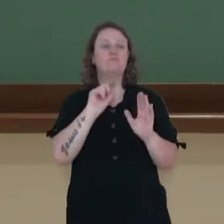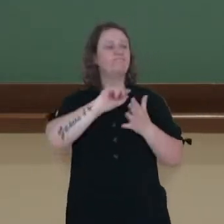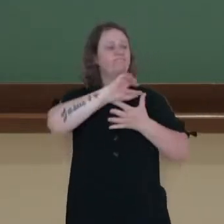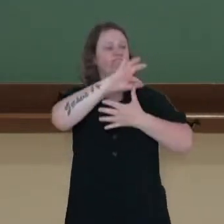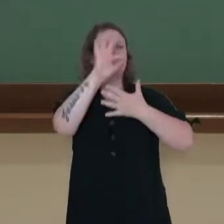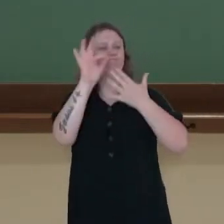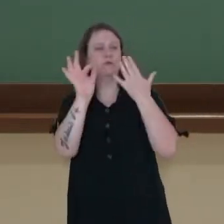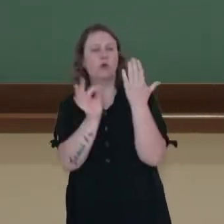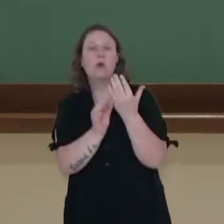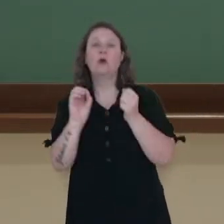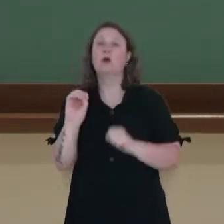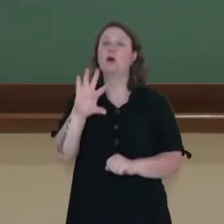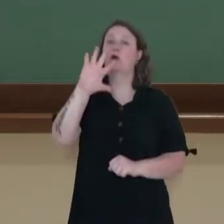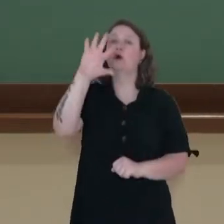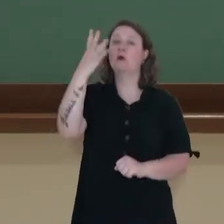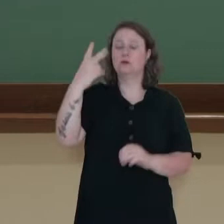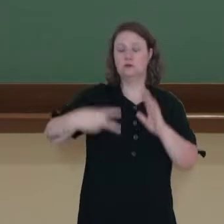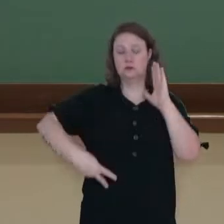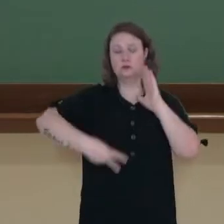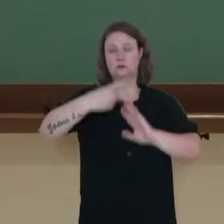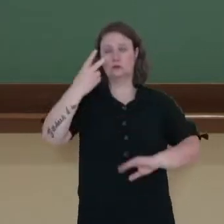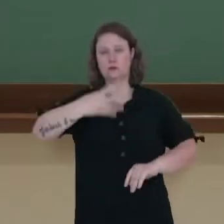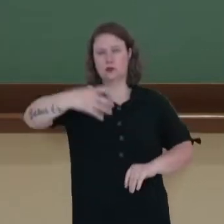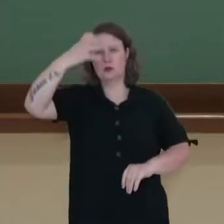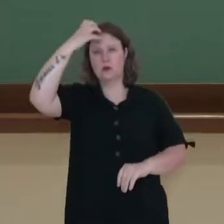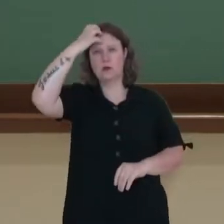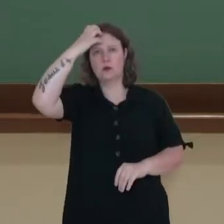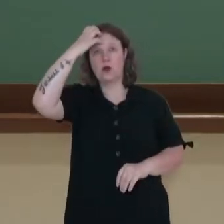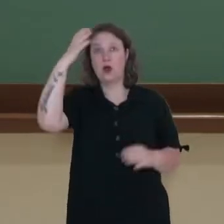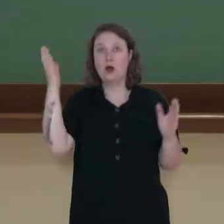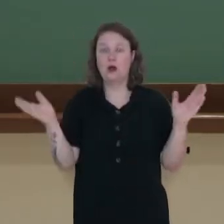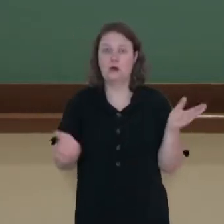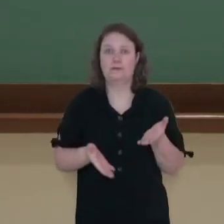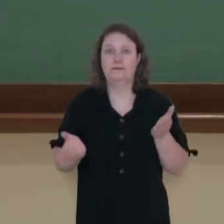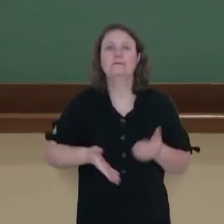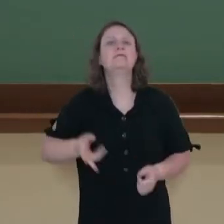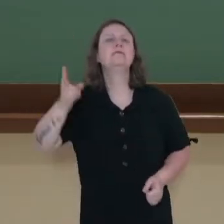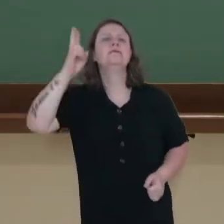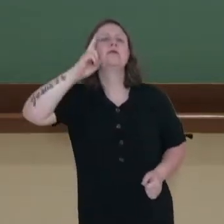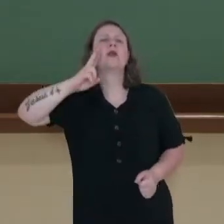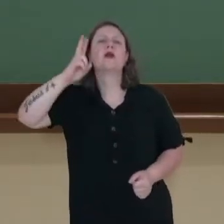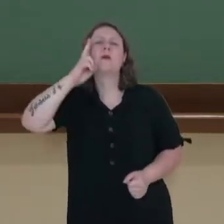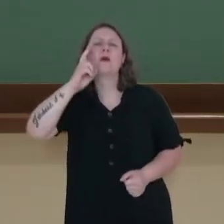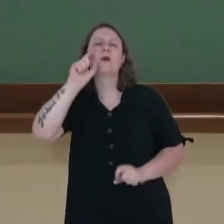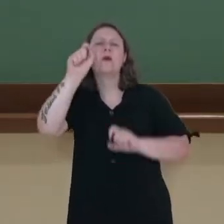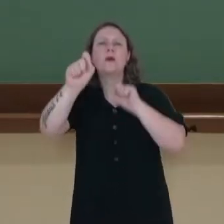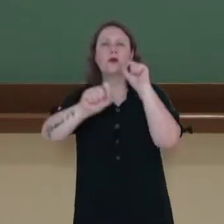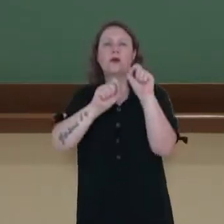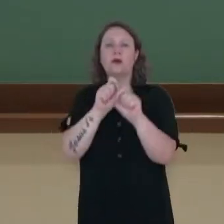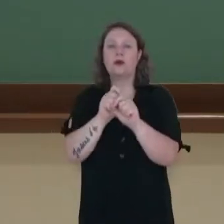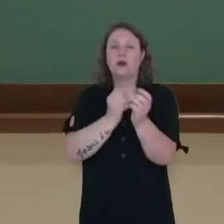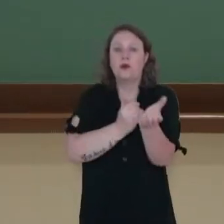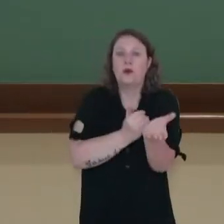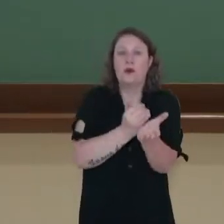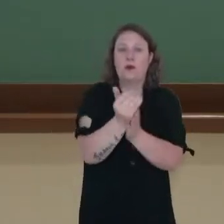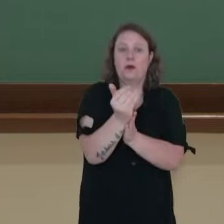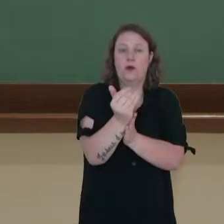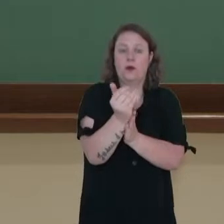nesse segundo reinado. E vamos refrescar a memória, né? O segundo reinado ele inicia no ano